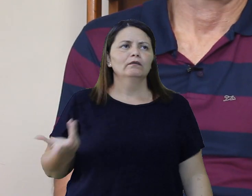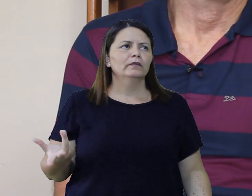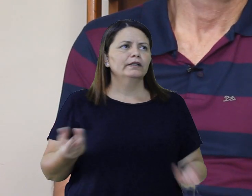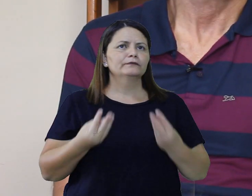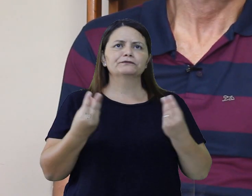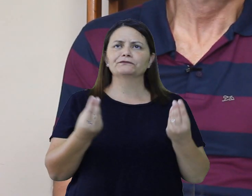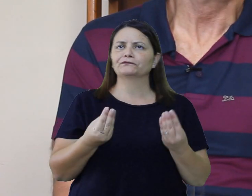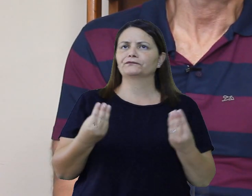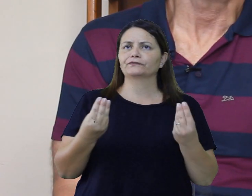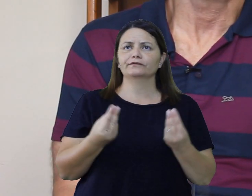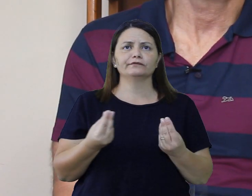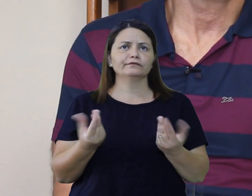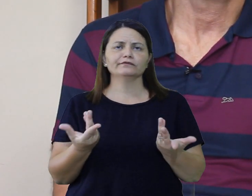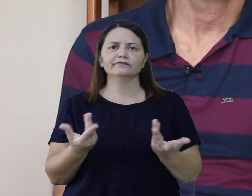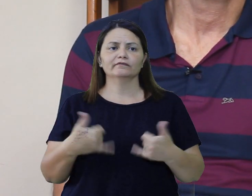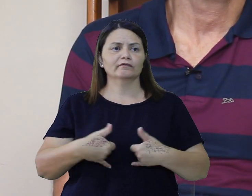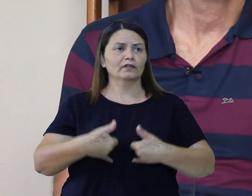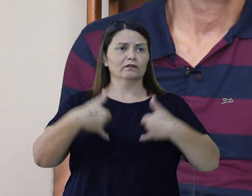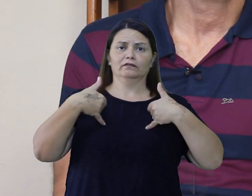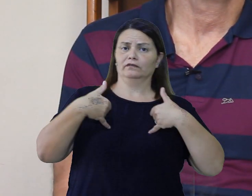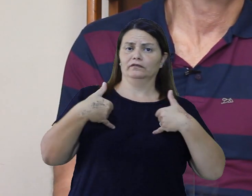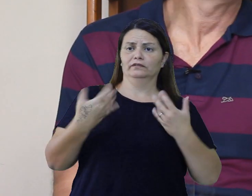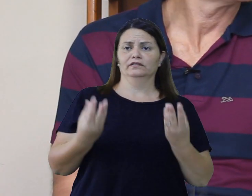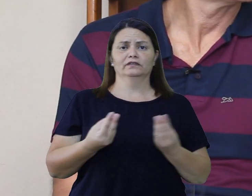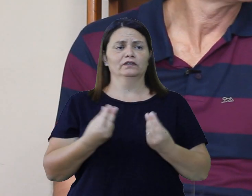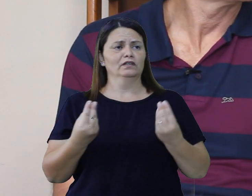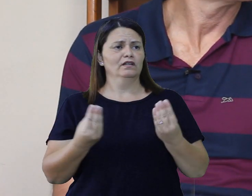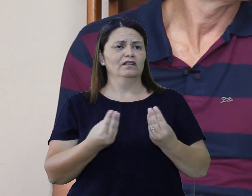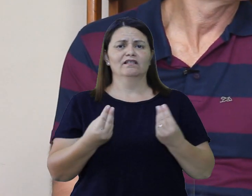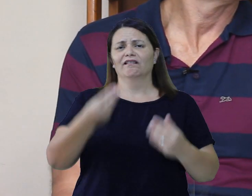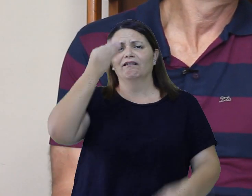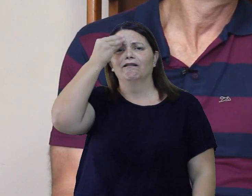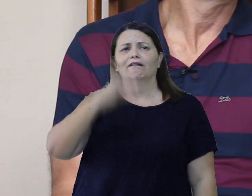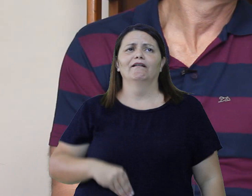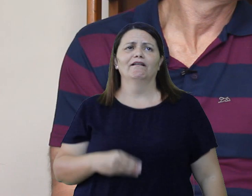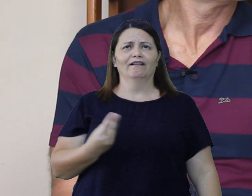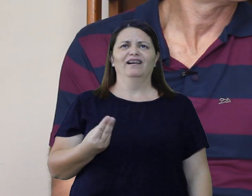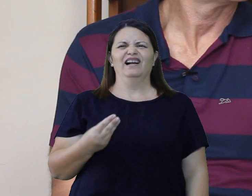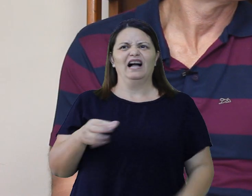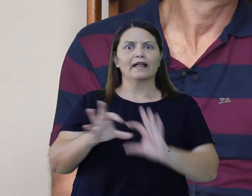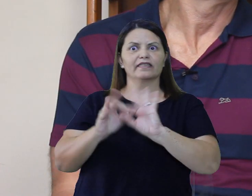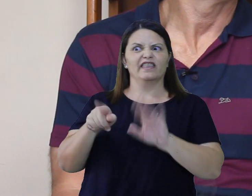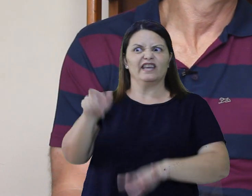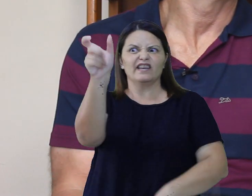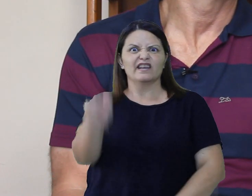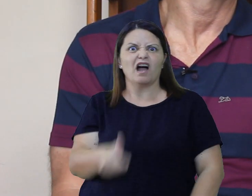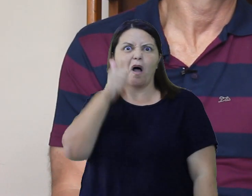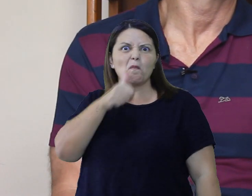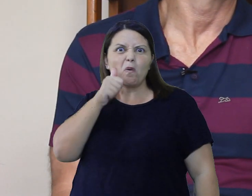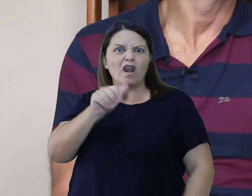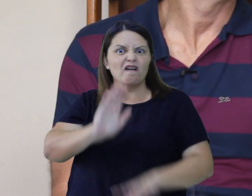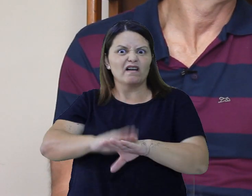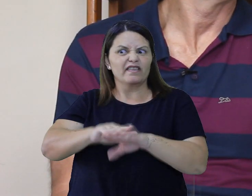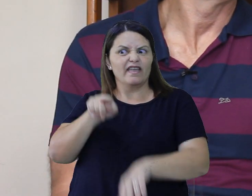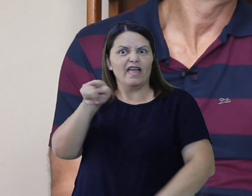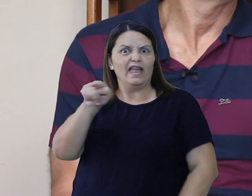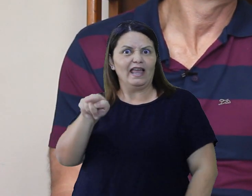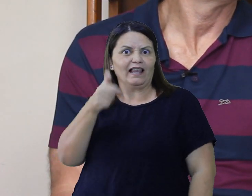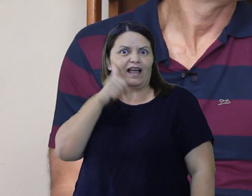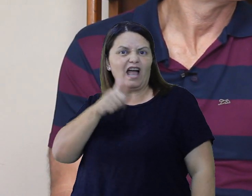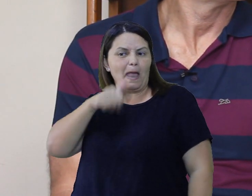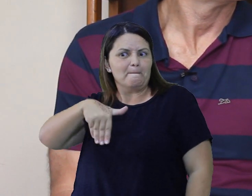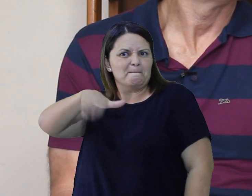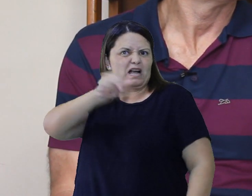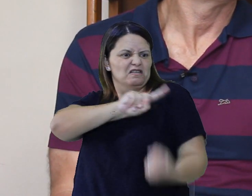vê homens que parecem até ser um pouco orgulhoso do fato que ele é fraquinho.